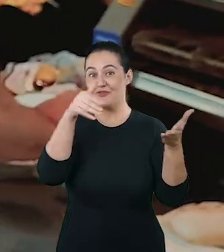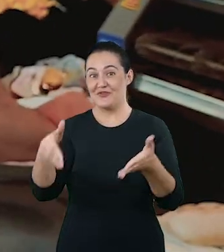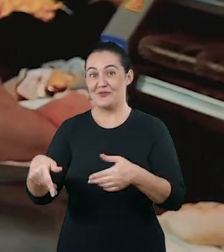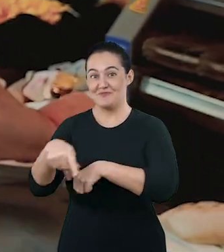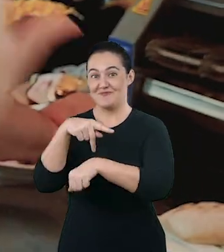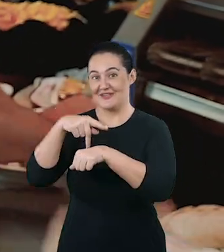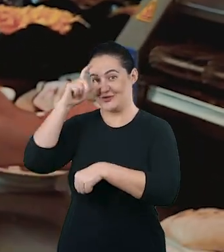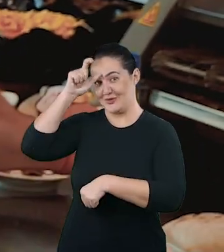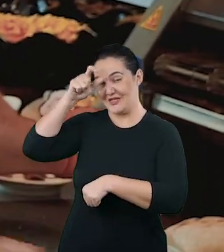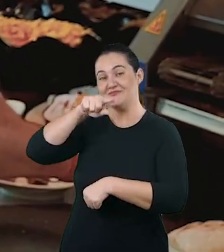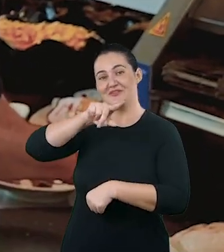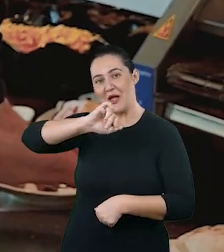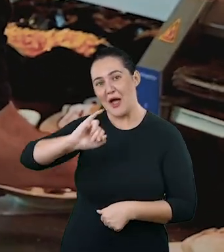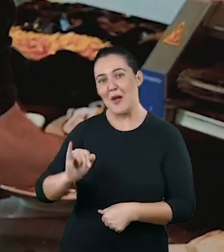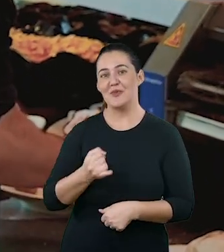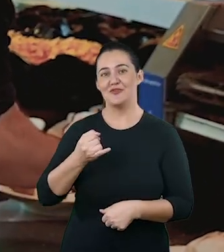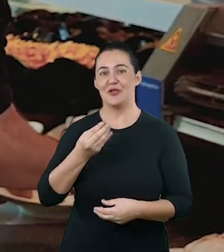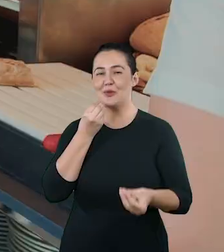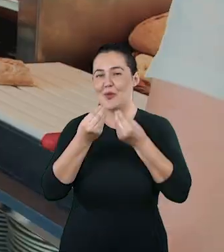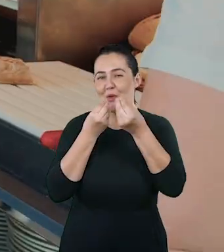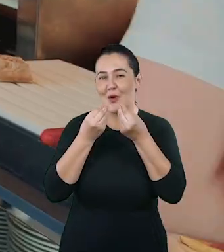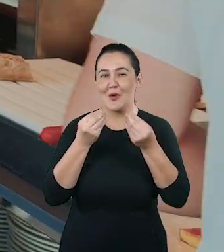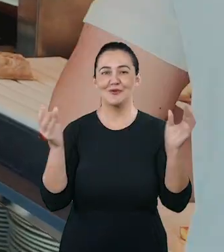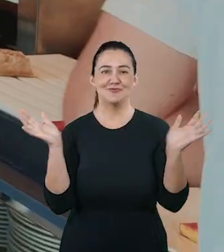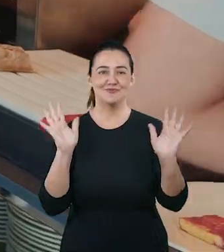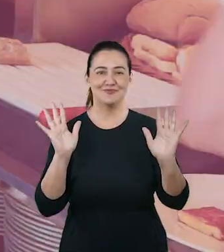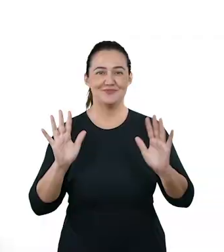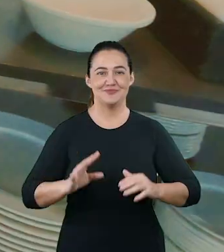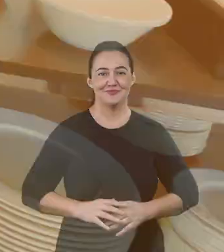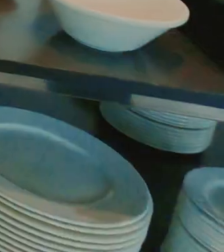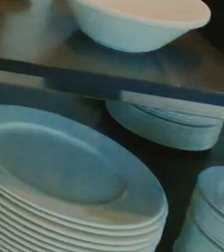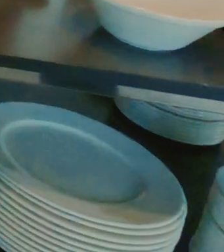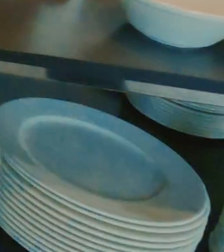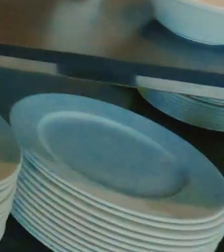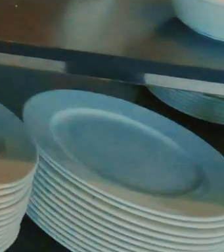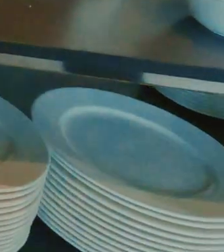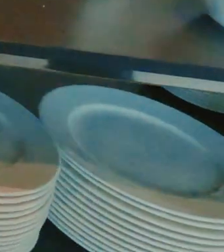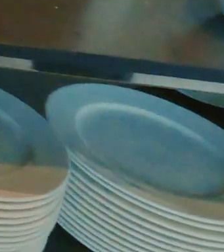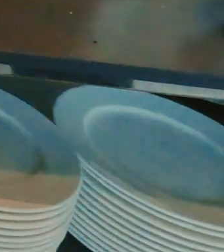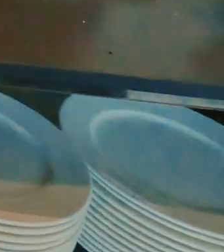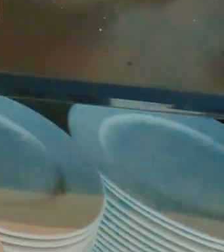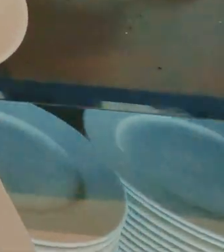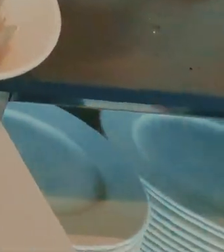aqui à Turquia, você aproveite o café da manhã. Até mais!